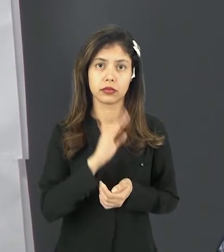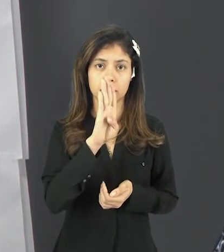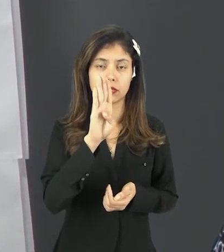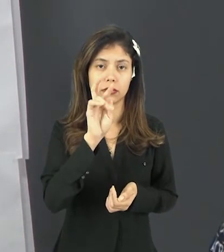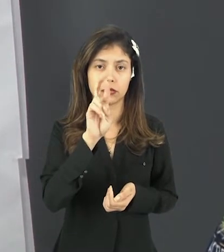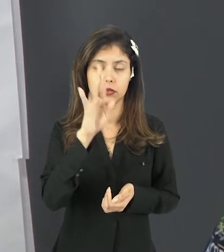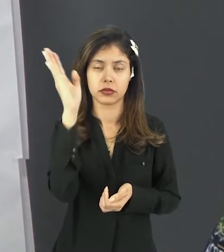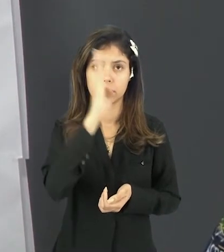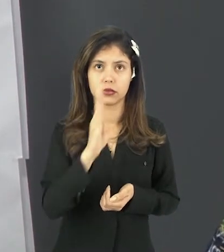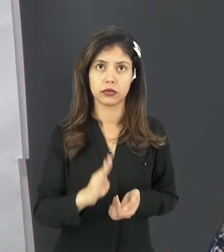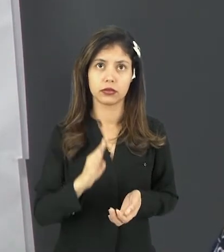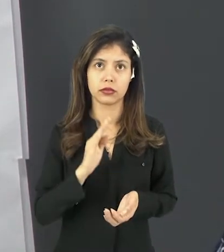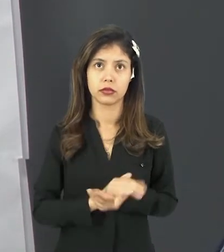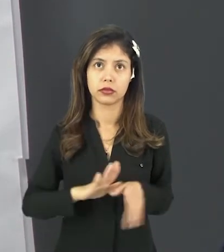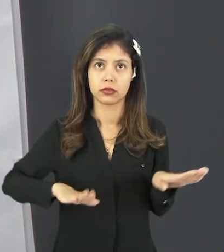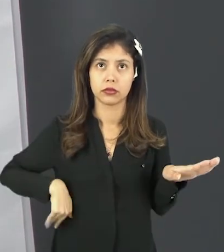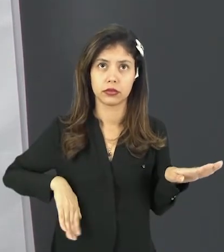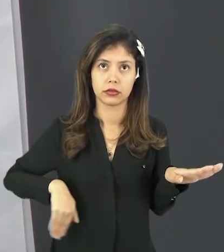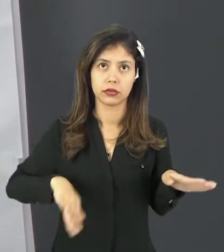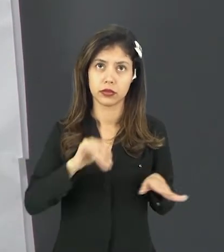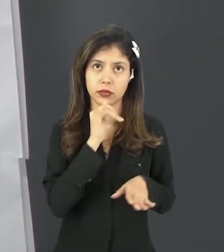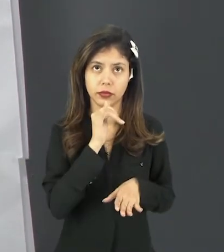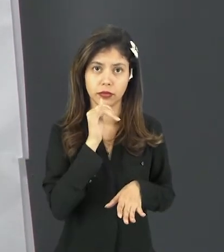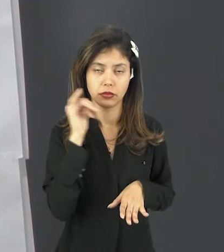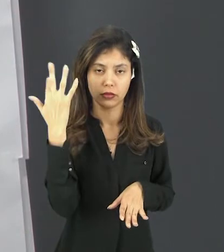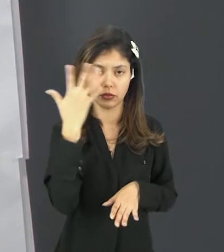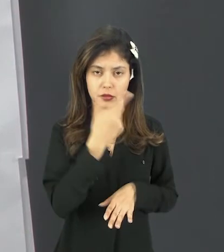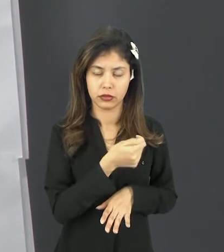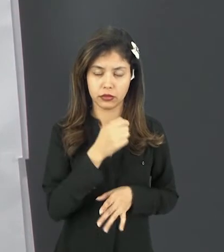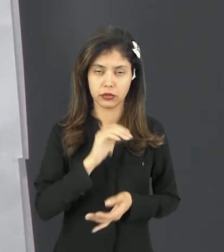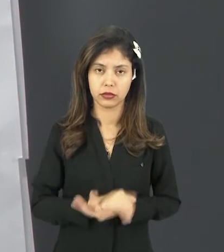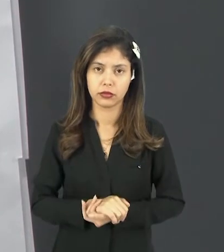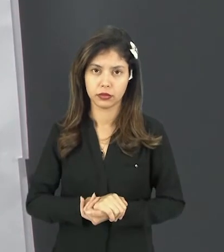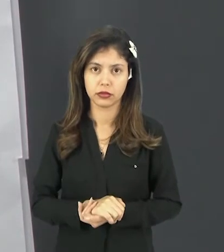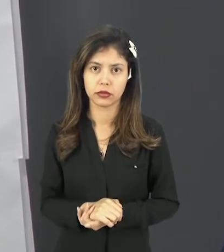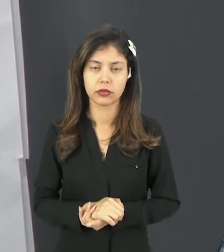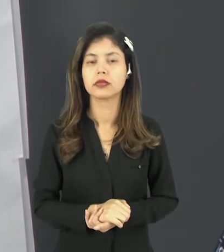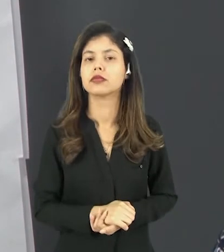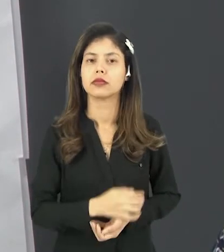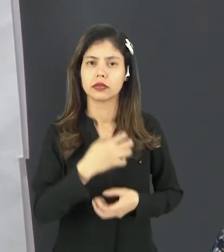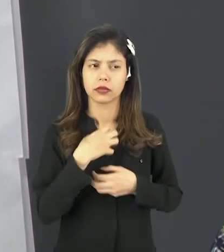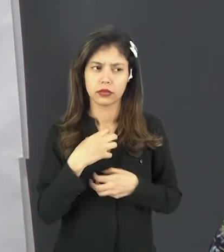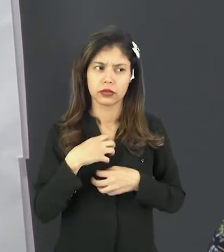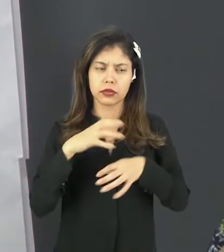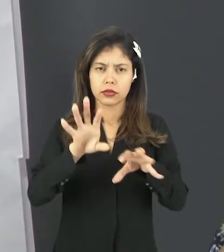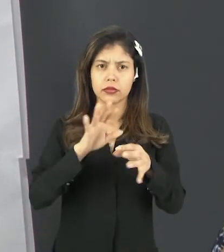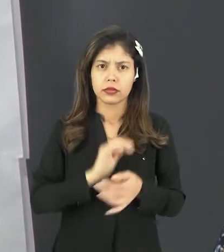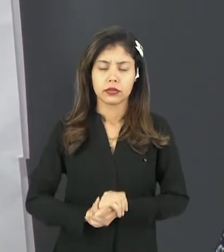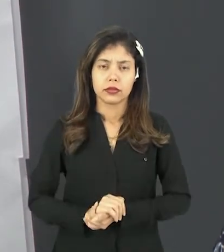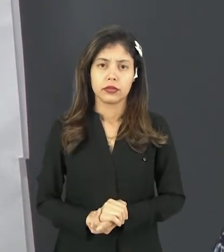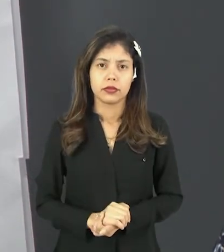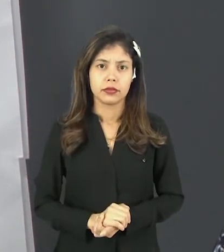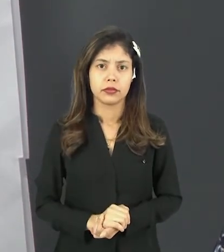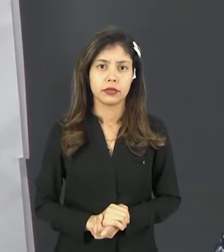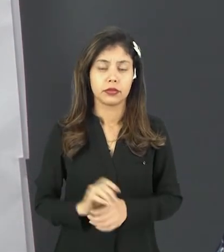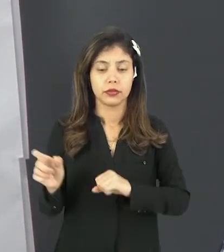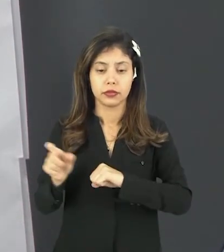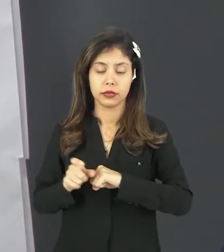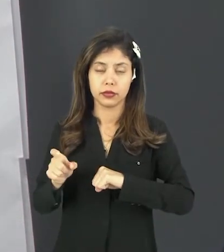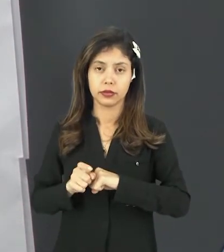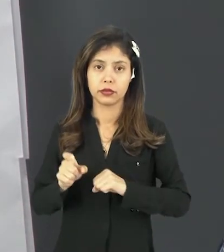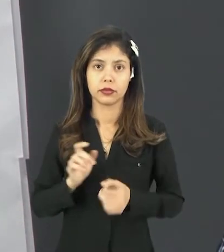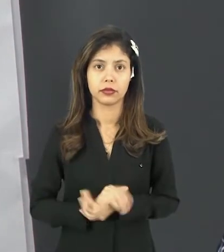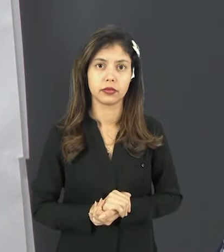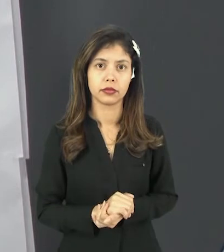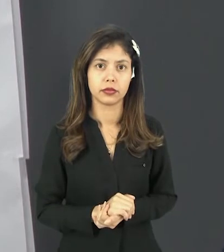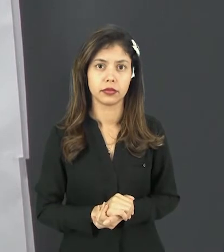exemplo. As praias brasileiras são muito bonitas. É nesse sentido. Por isso que ele é um adjetivo, quando eu falo